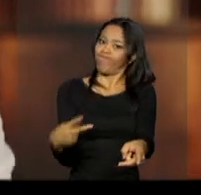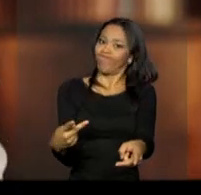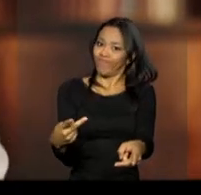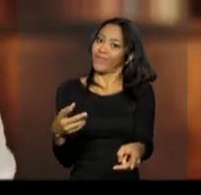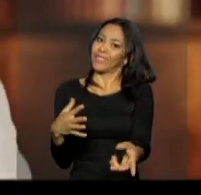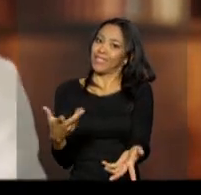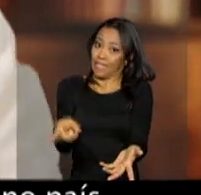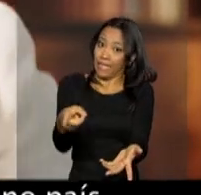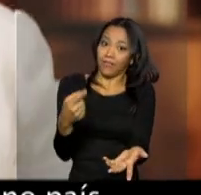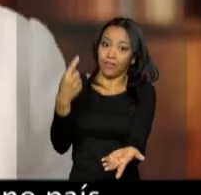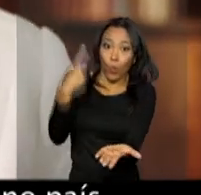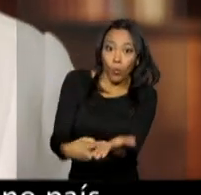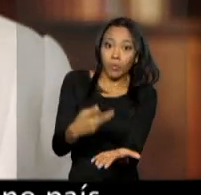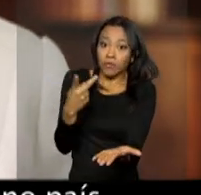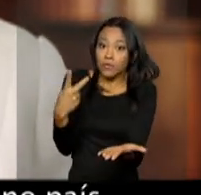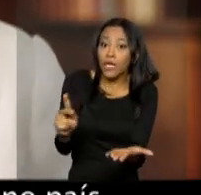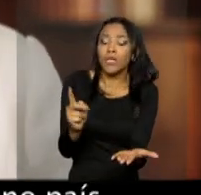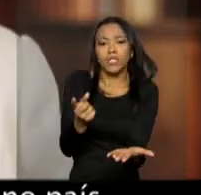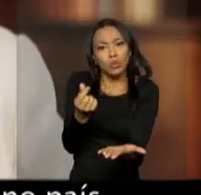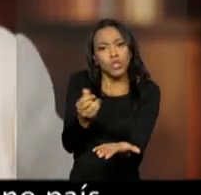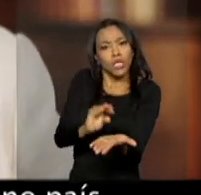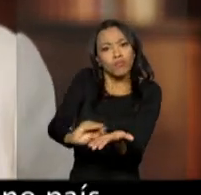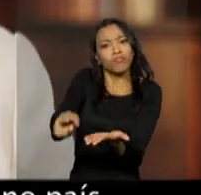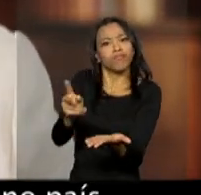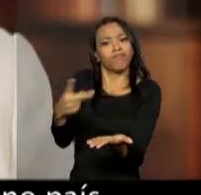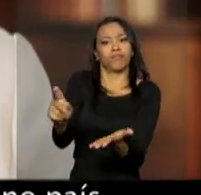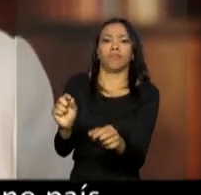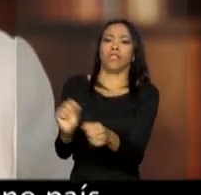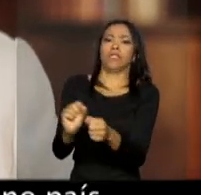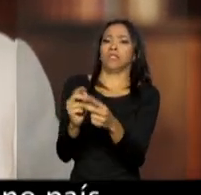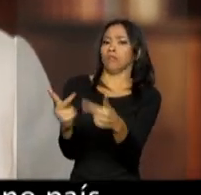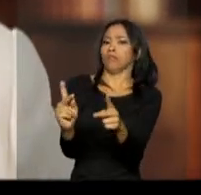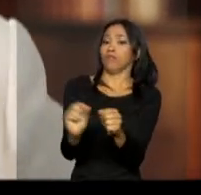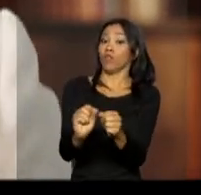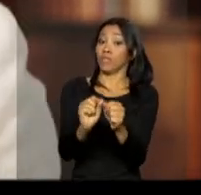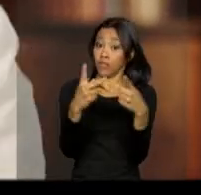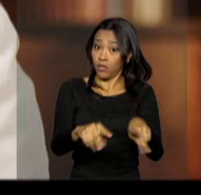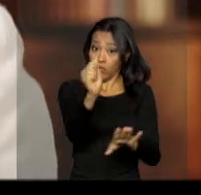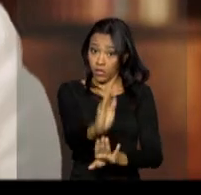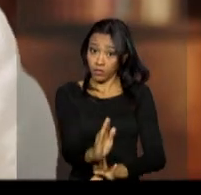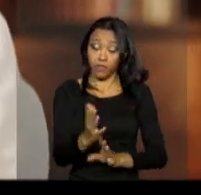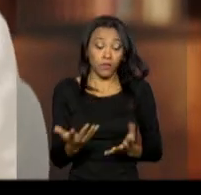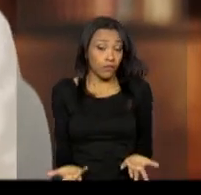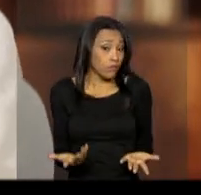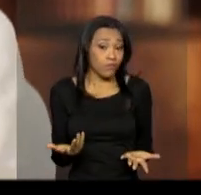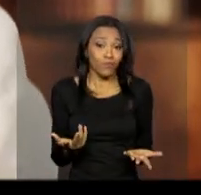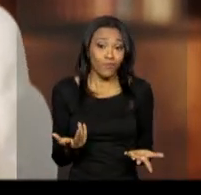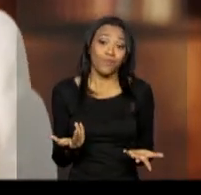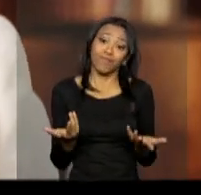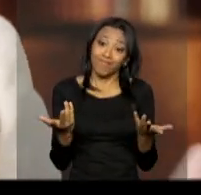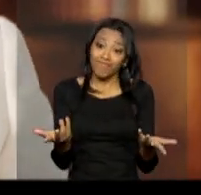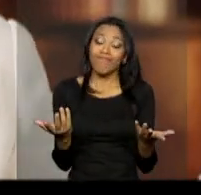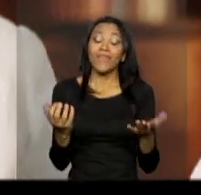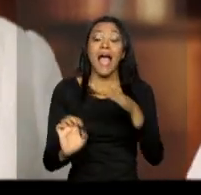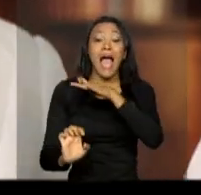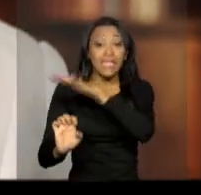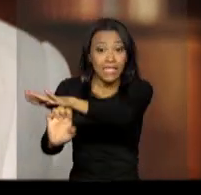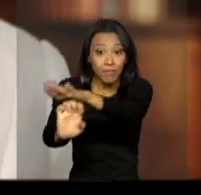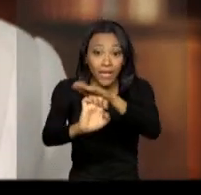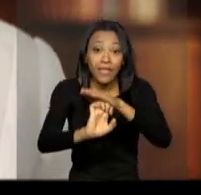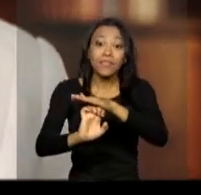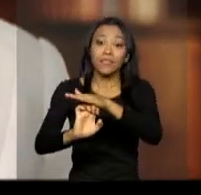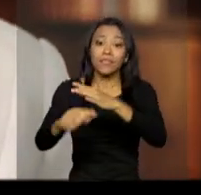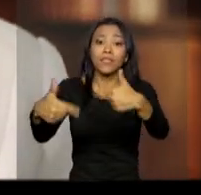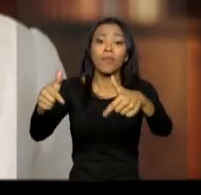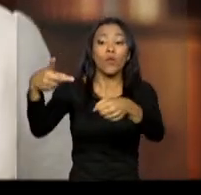risco assumido e com os investimentos que estarão realizando no país. Não podia ser diferente. As empresas petroleiras